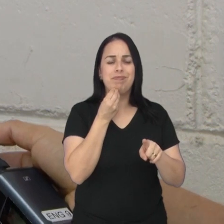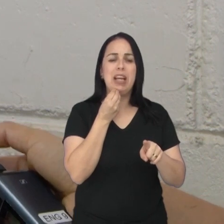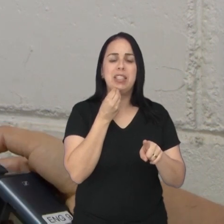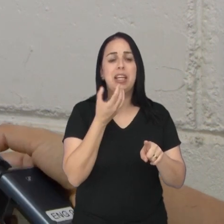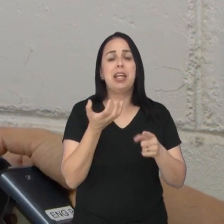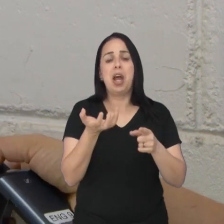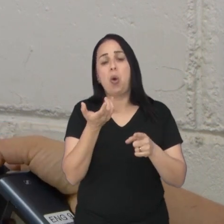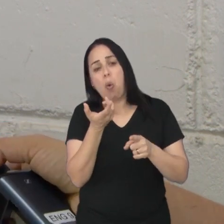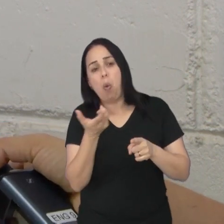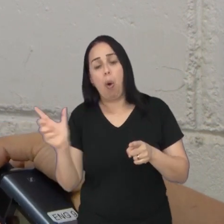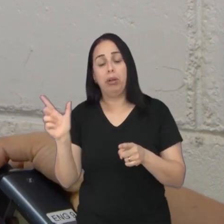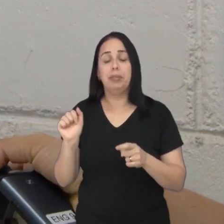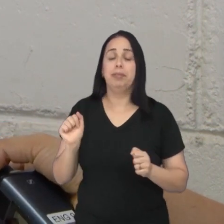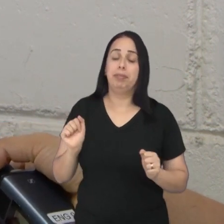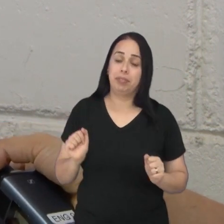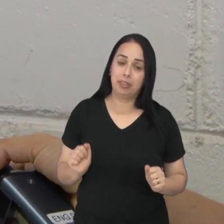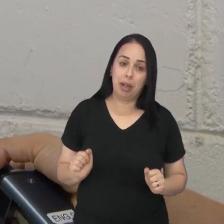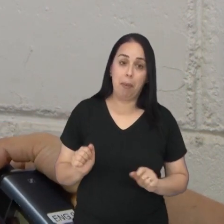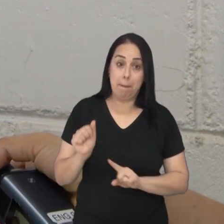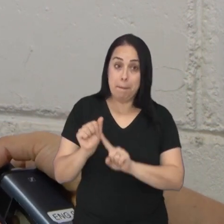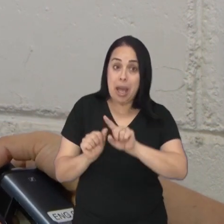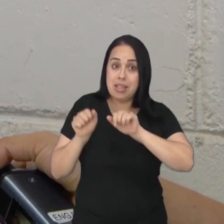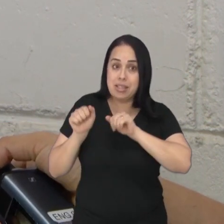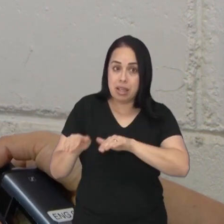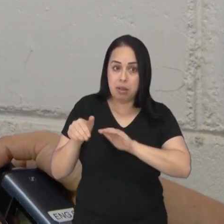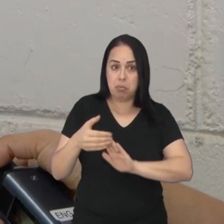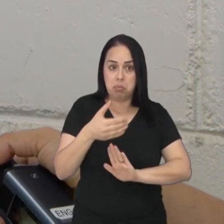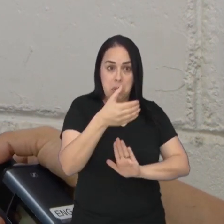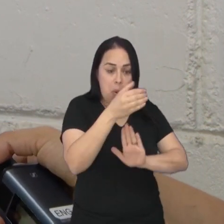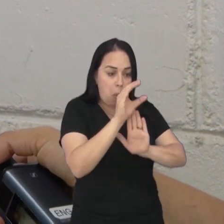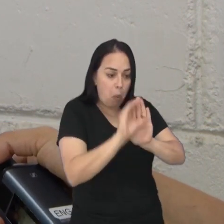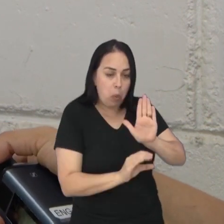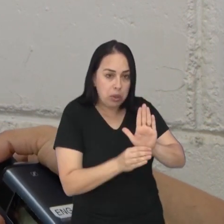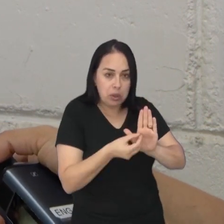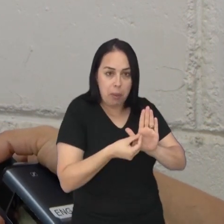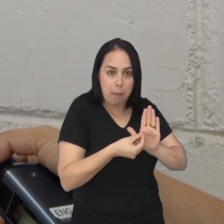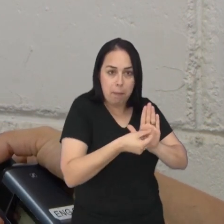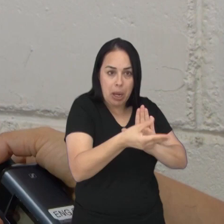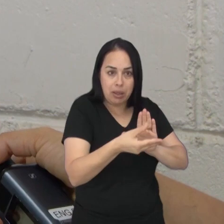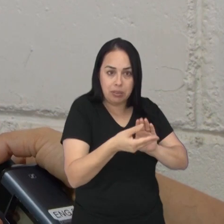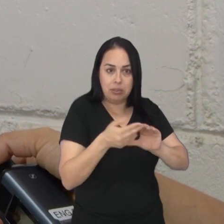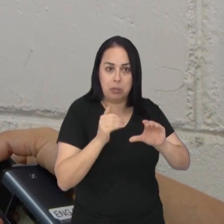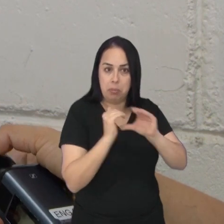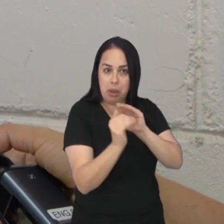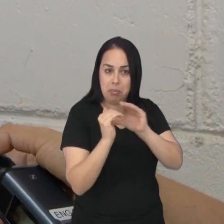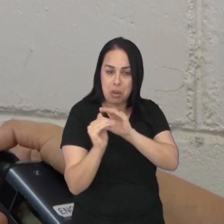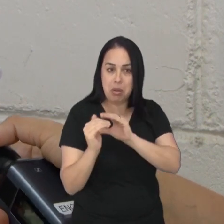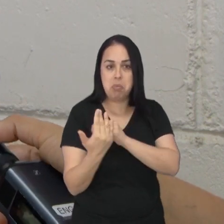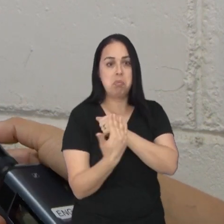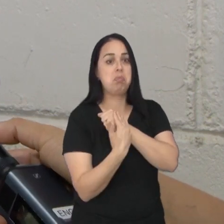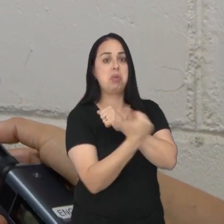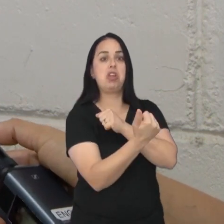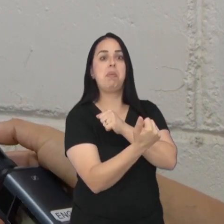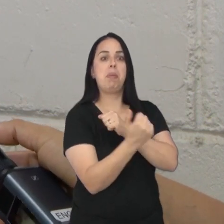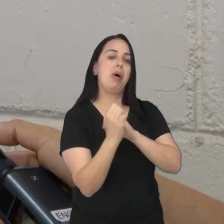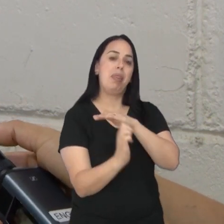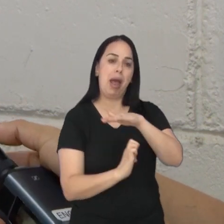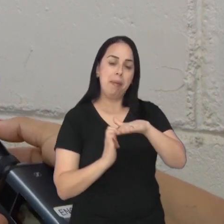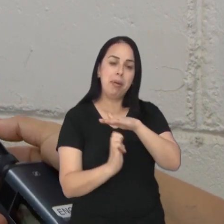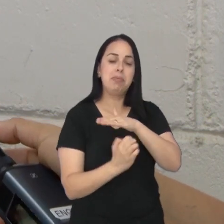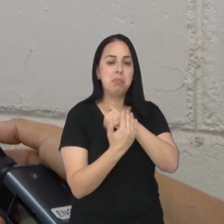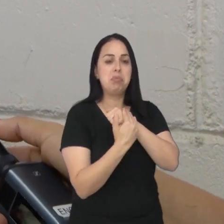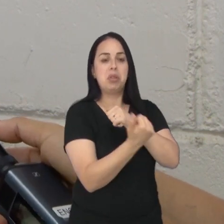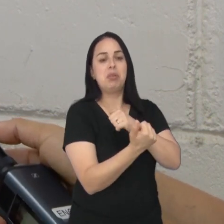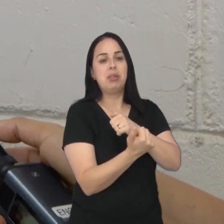que eu esperava. E em setembro eu mandei currículo pelo Emprega e me chamaram aqui na